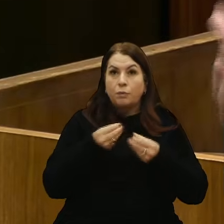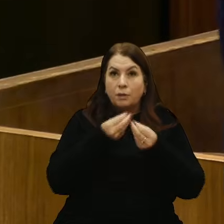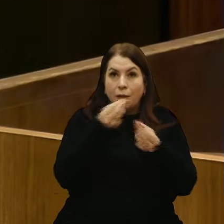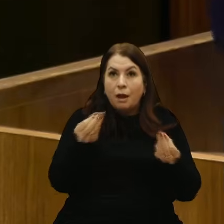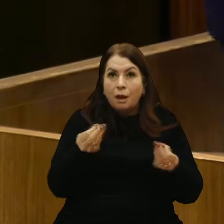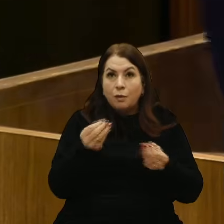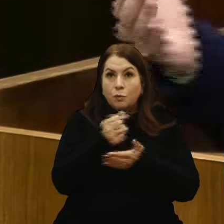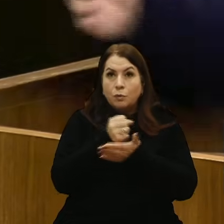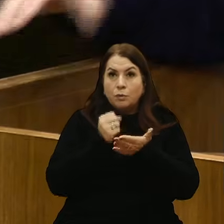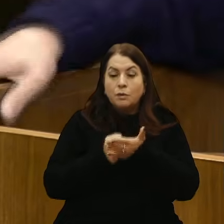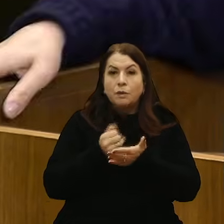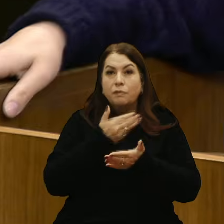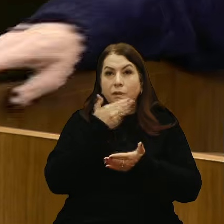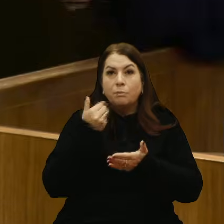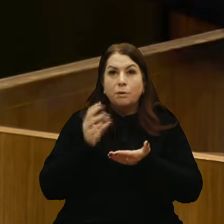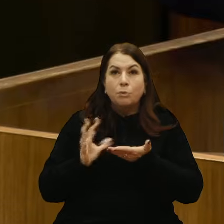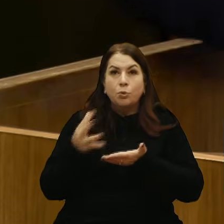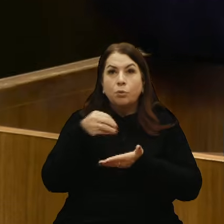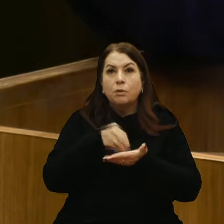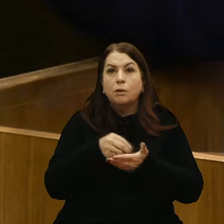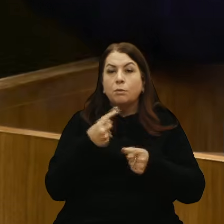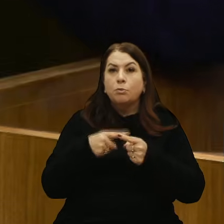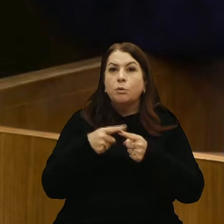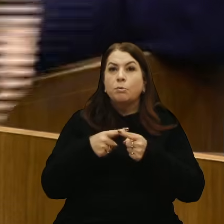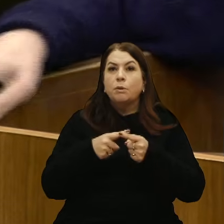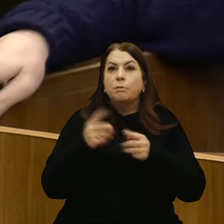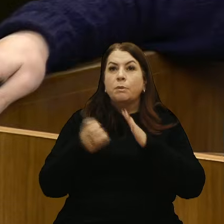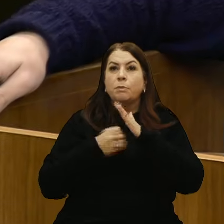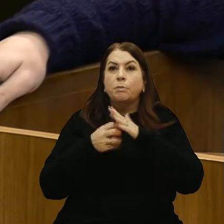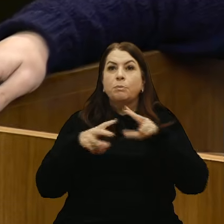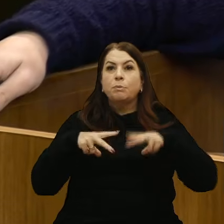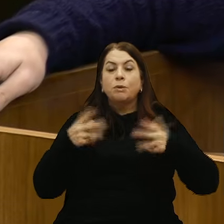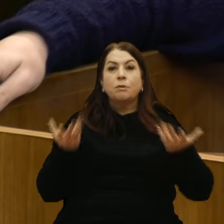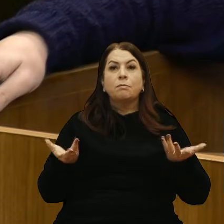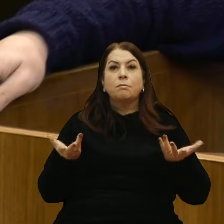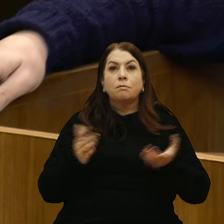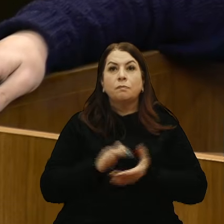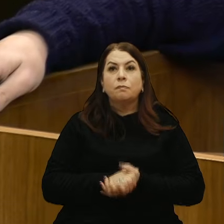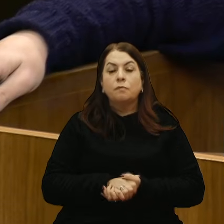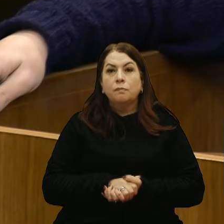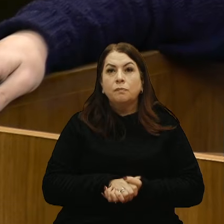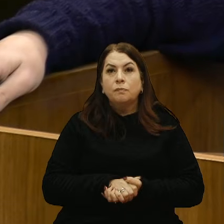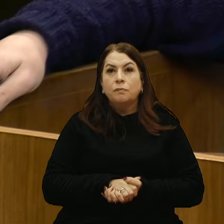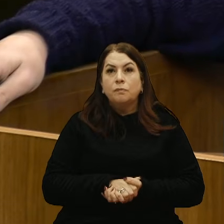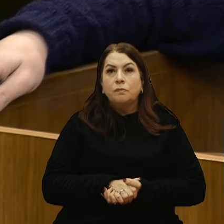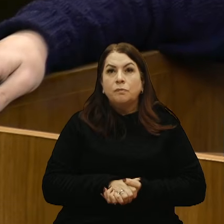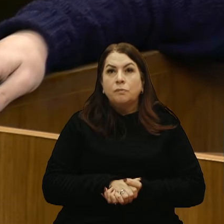os contratos que valem a pena para a Codeca. Por que entregar para uma empresa privada?